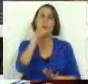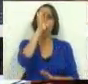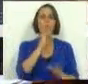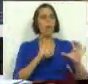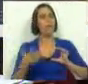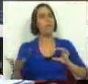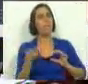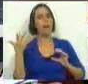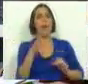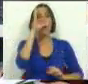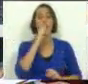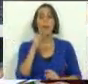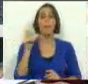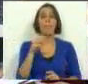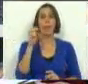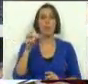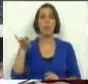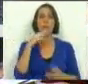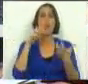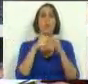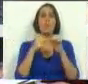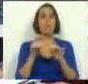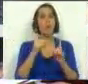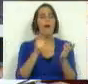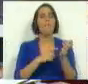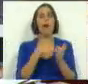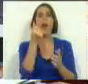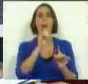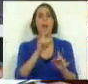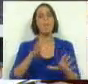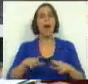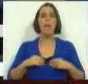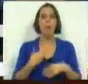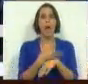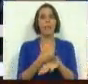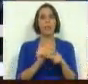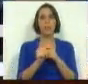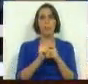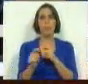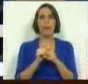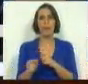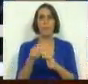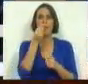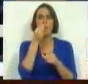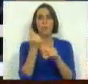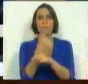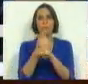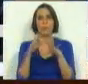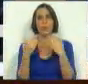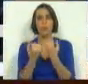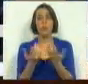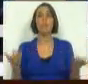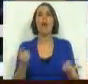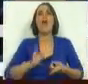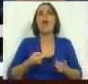Governo. O Ministro Pedro Mota Soares diz que o problema não é falta de dinheiro, mas admite atrasos no pagamento às cantinas sociais. É o